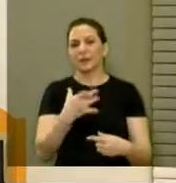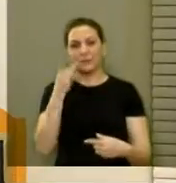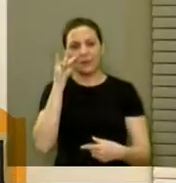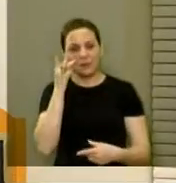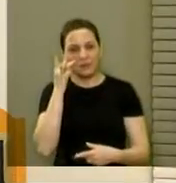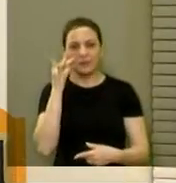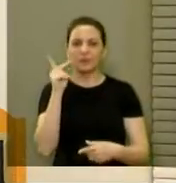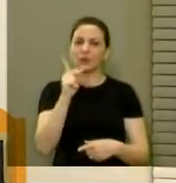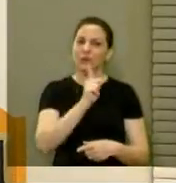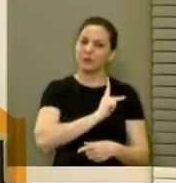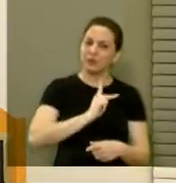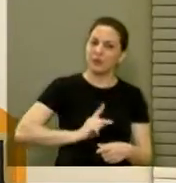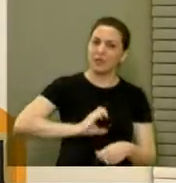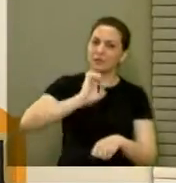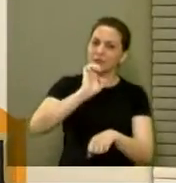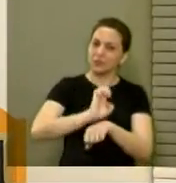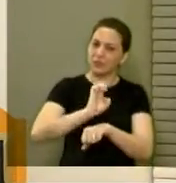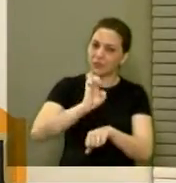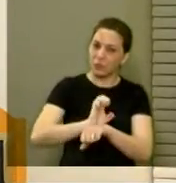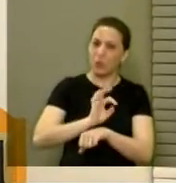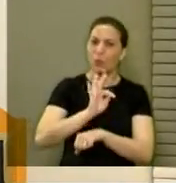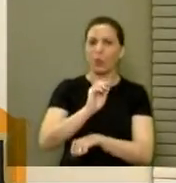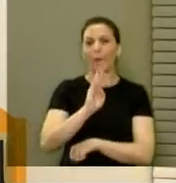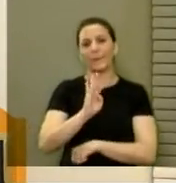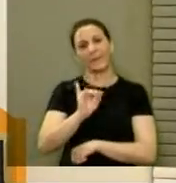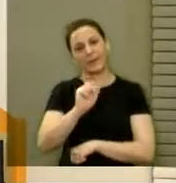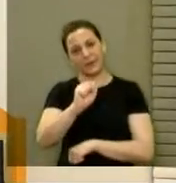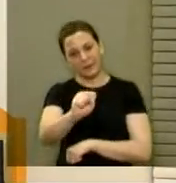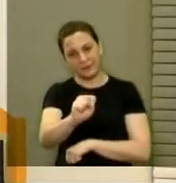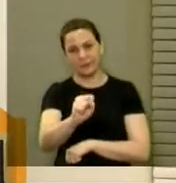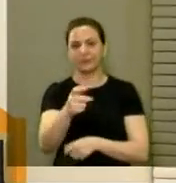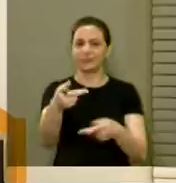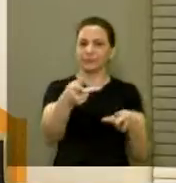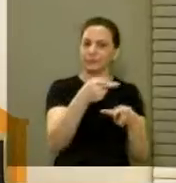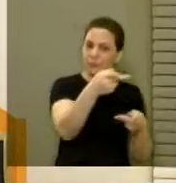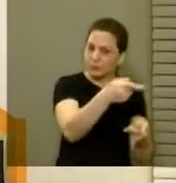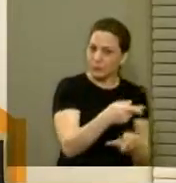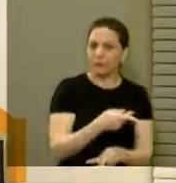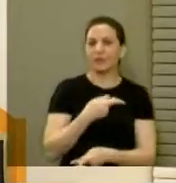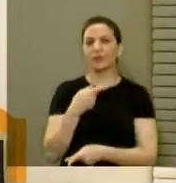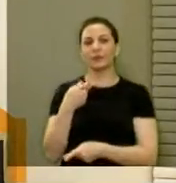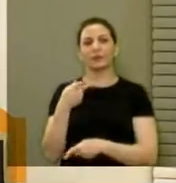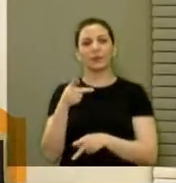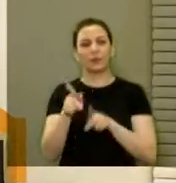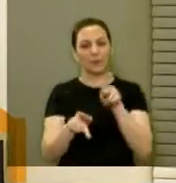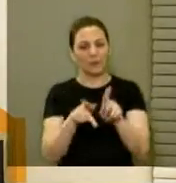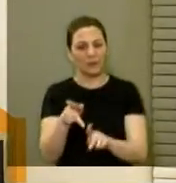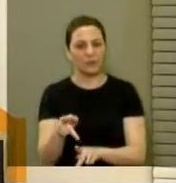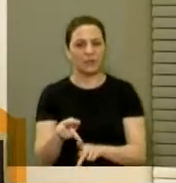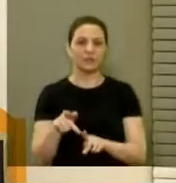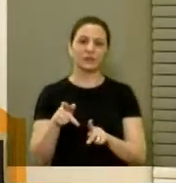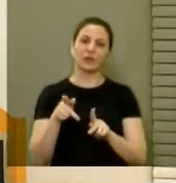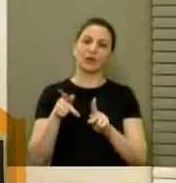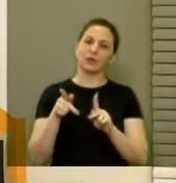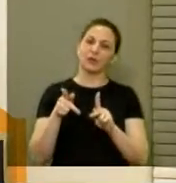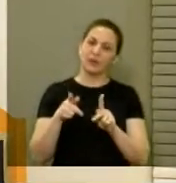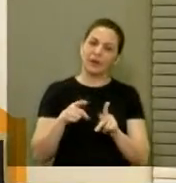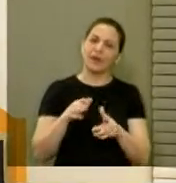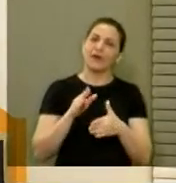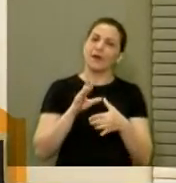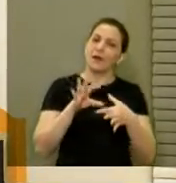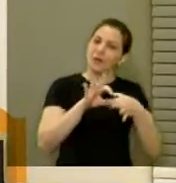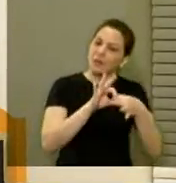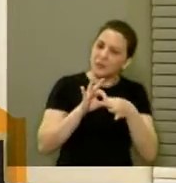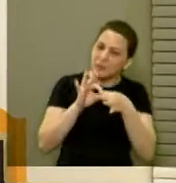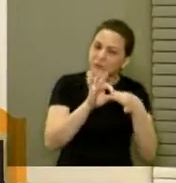presidente estadual e tobias e eu convido a população que tem uma identificação aos filiados do psdb que compareçam